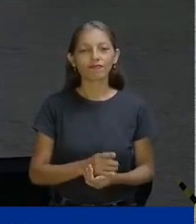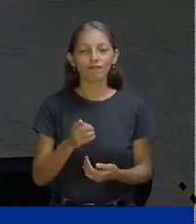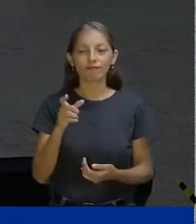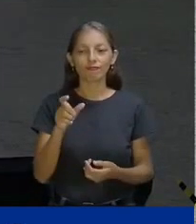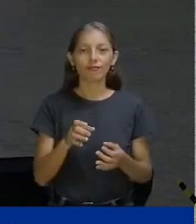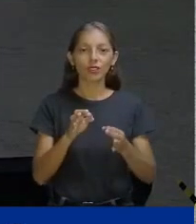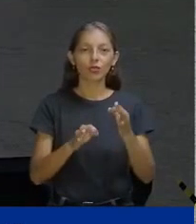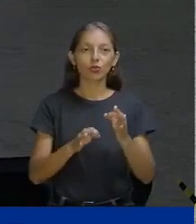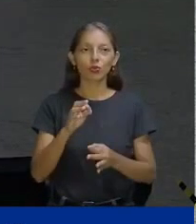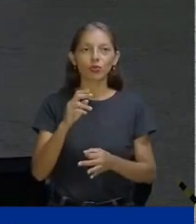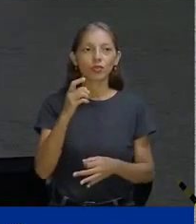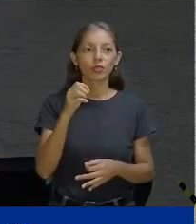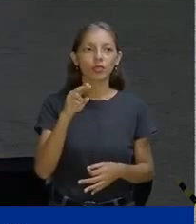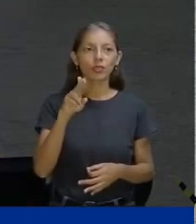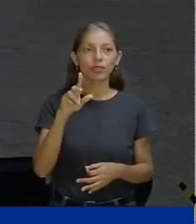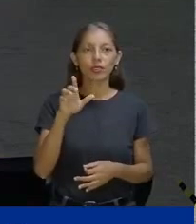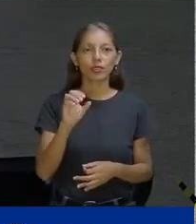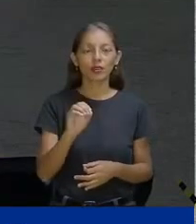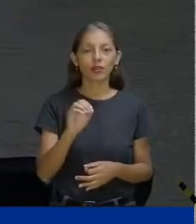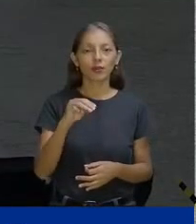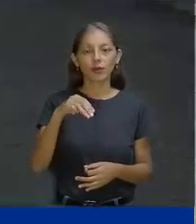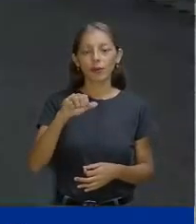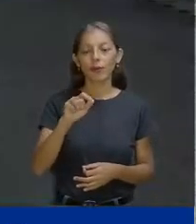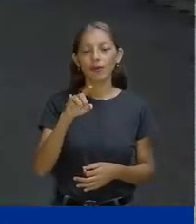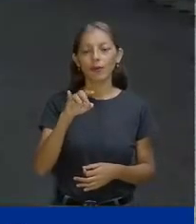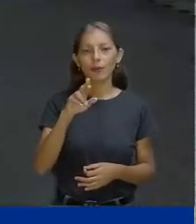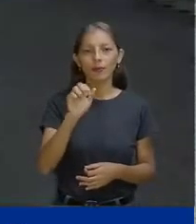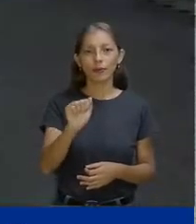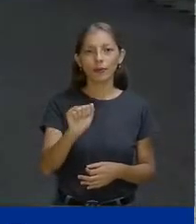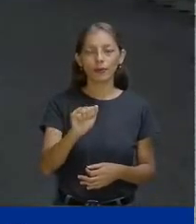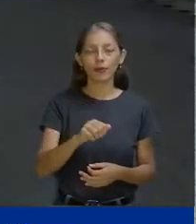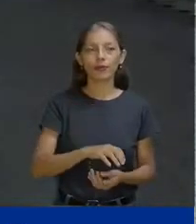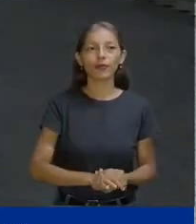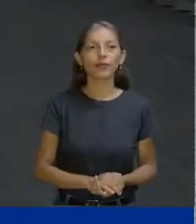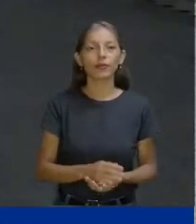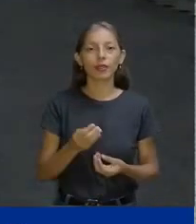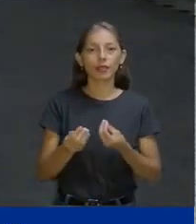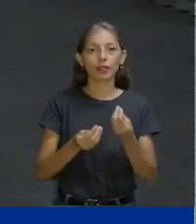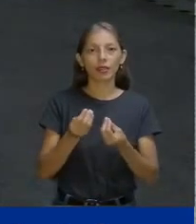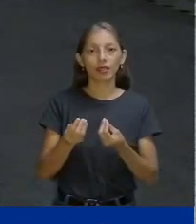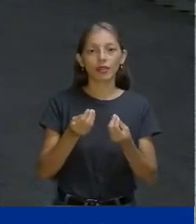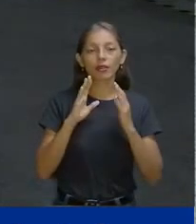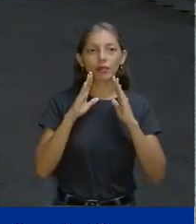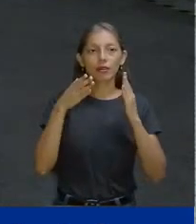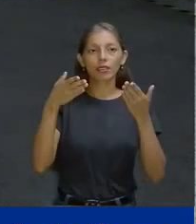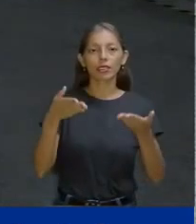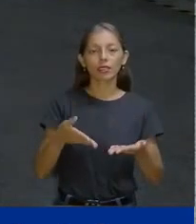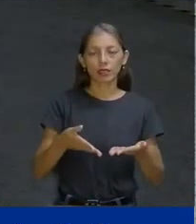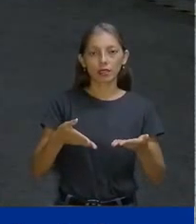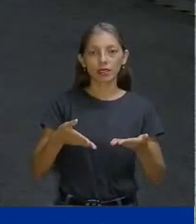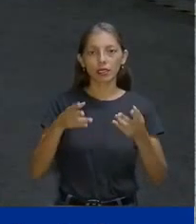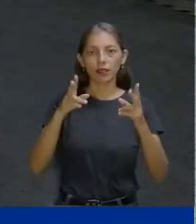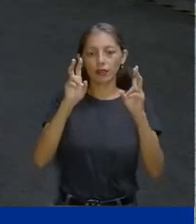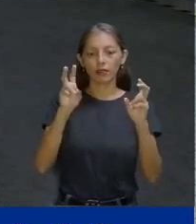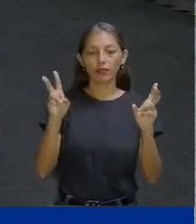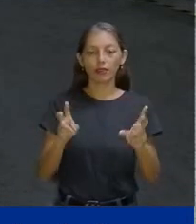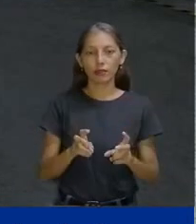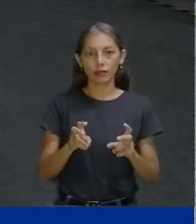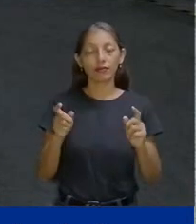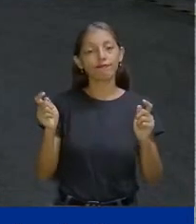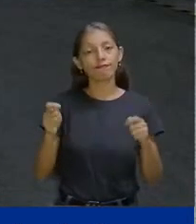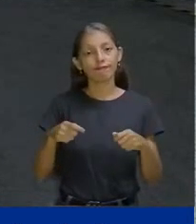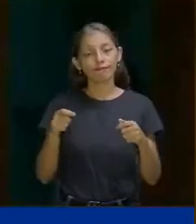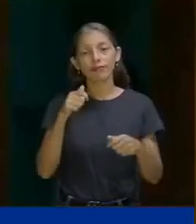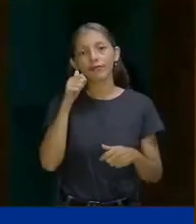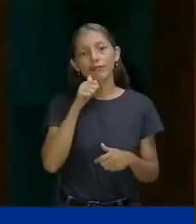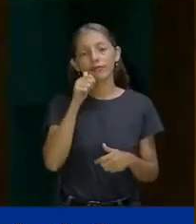Madeira. Lembrando que esses eventos que trazem a trajetória de mulheres que ocupam esse lugar público